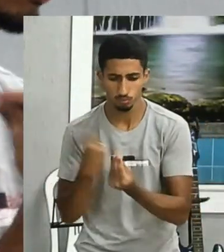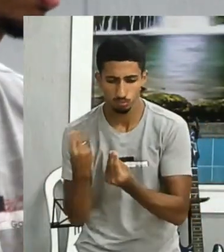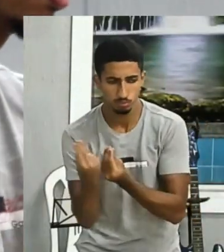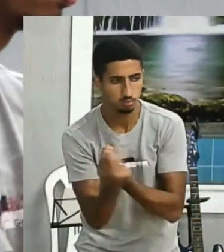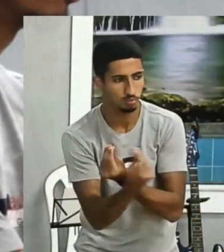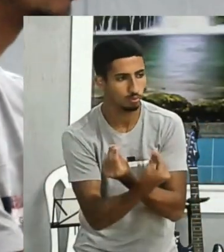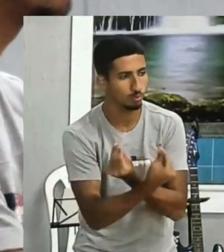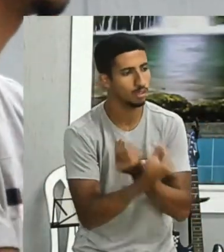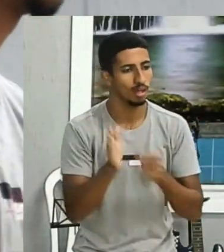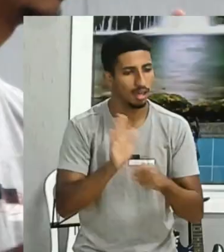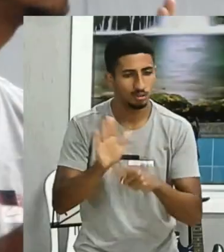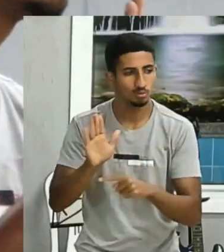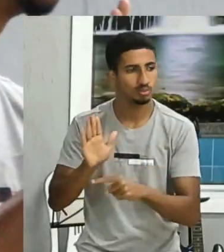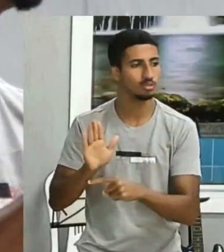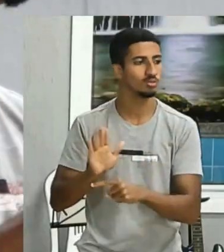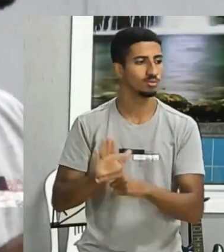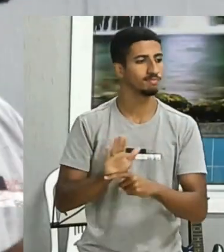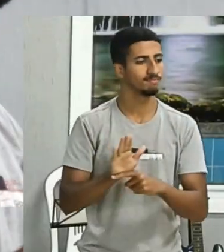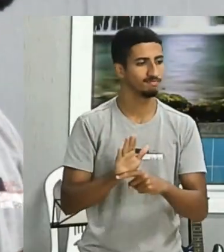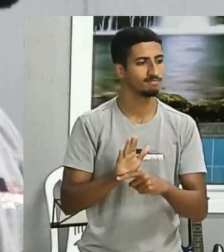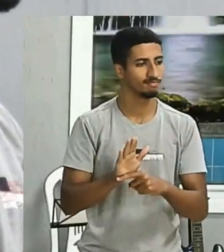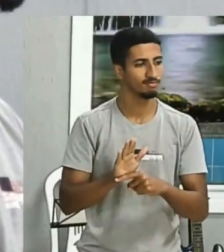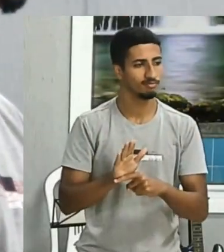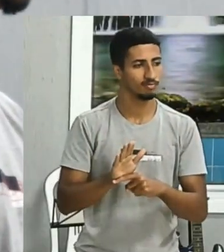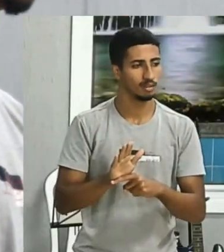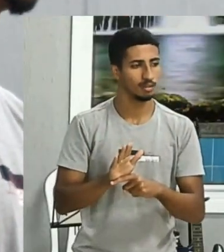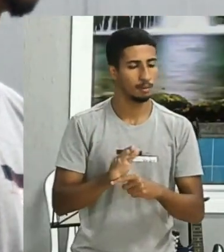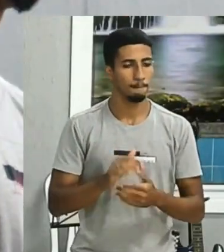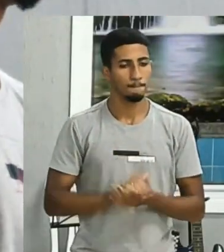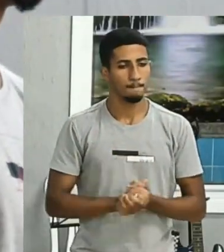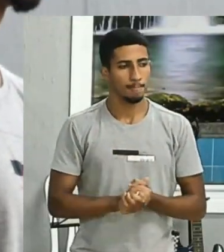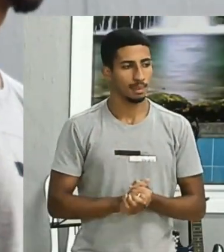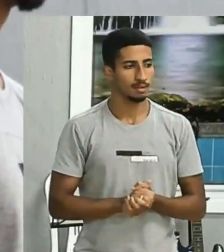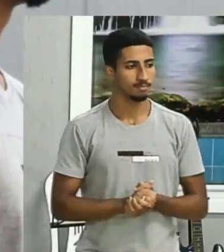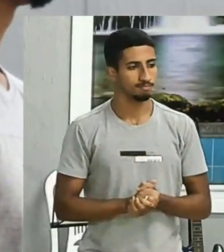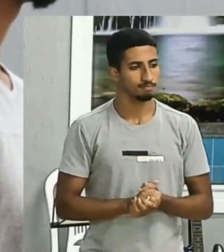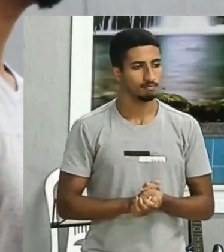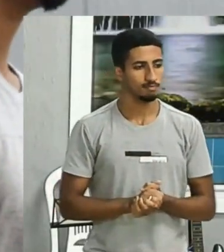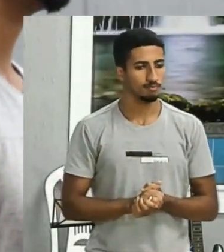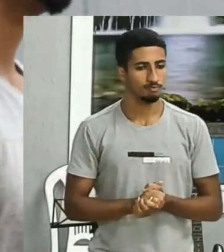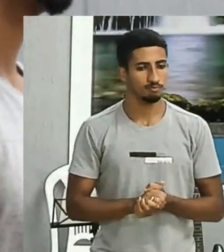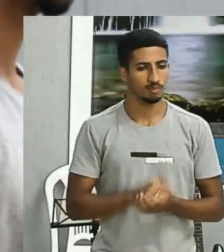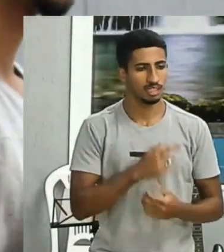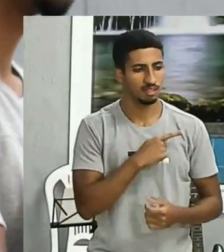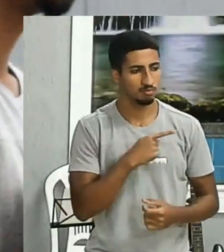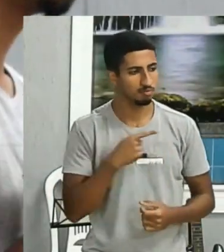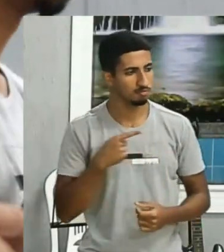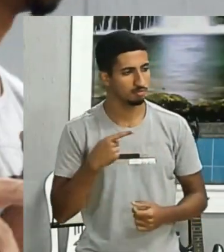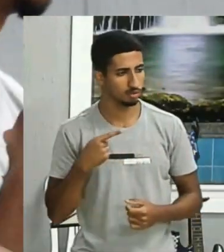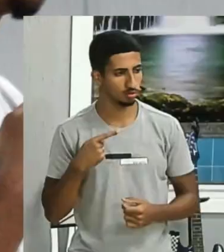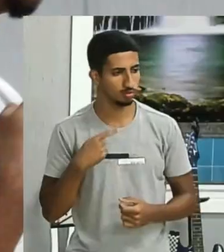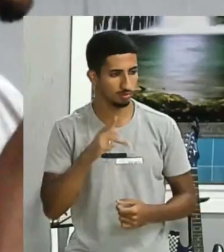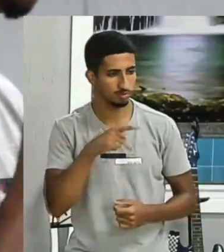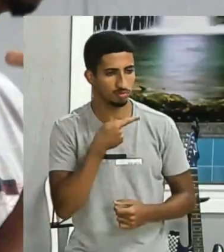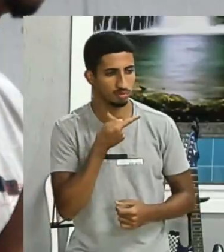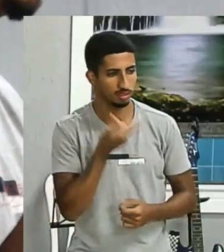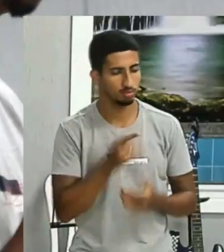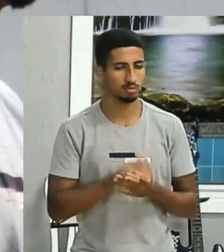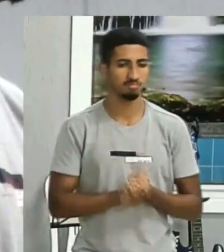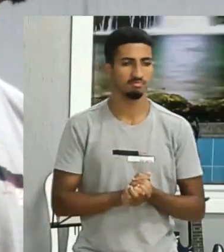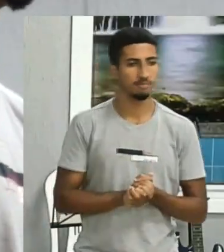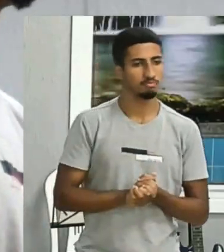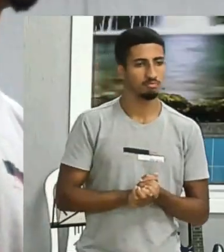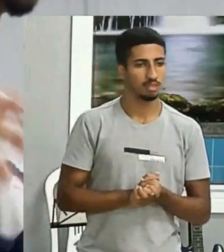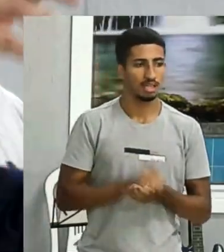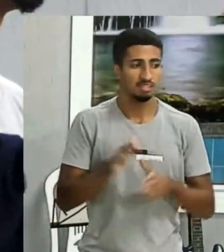atendendo às necessidades da igreja e dos crentes. Irmãos, isso não tem muito respaldo, não. Antes você se anime